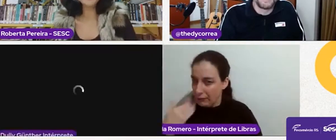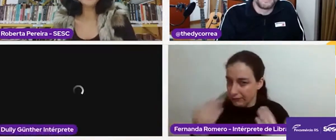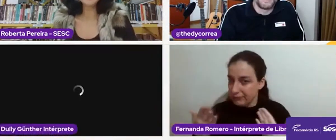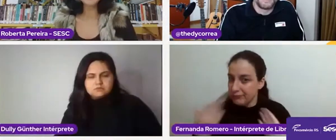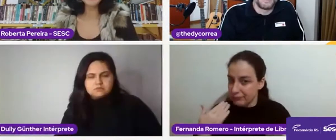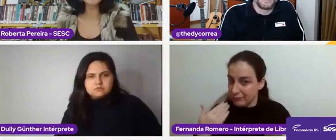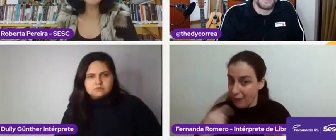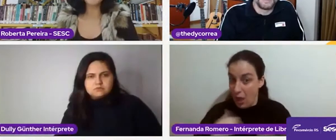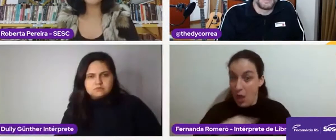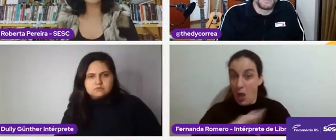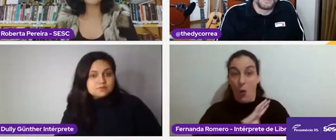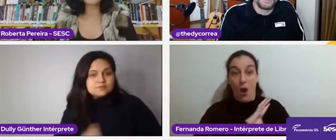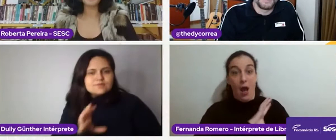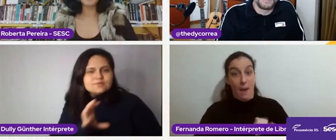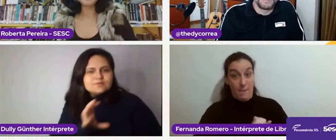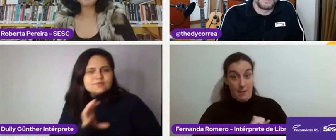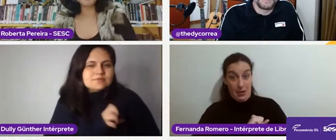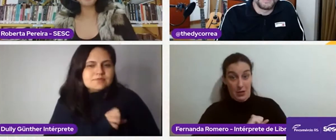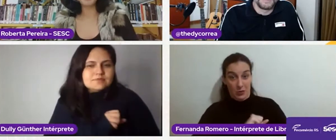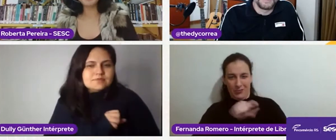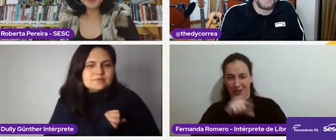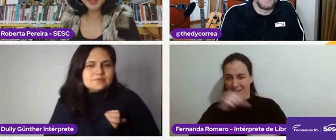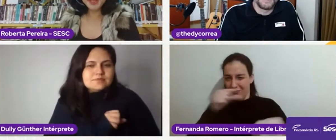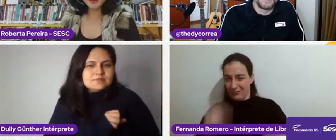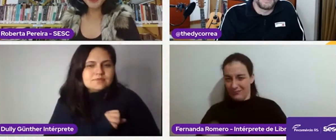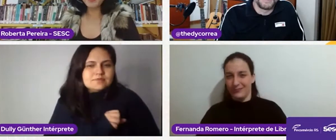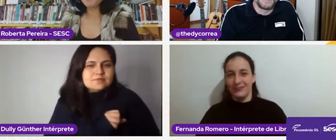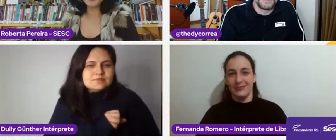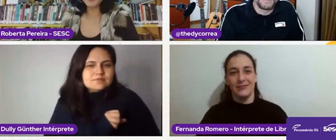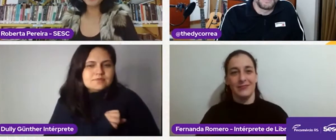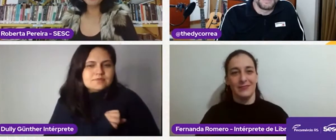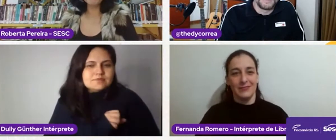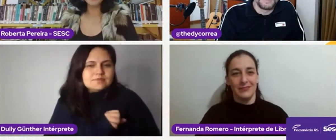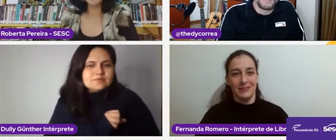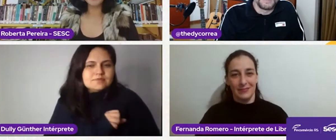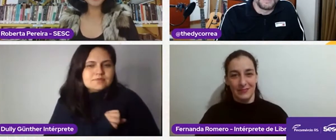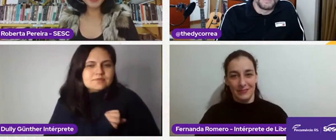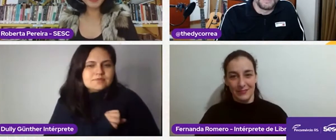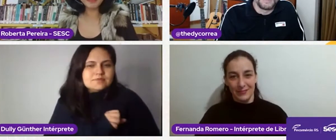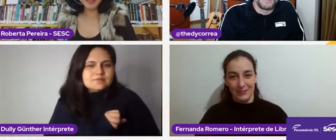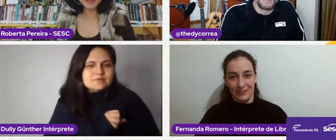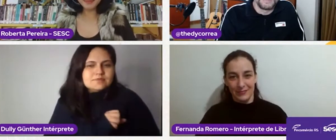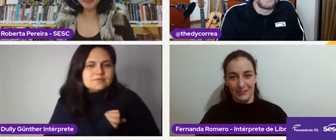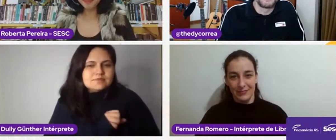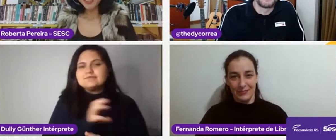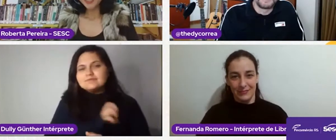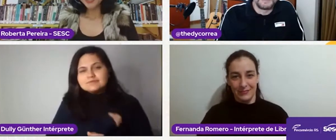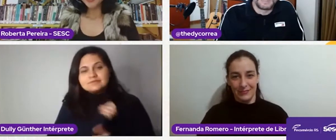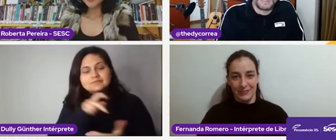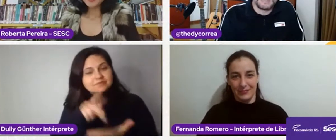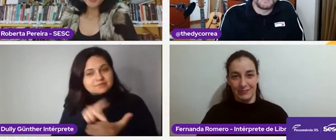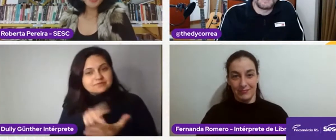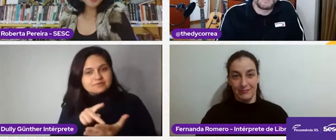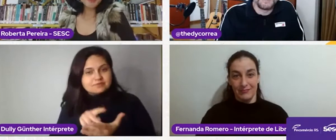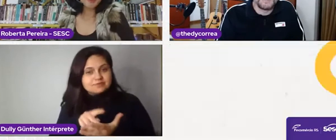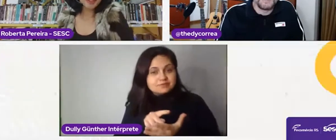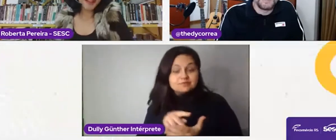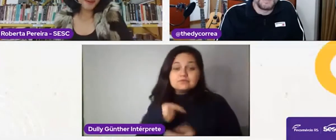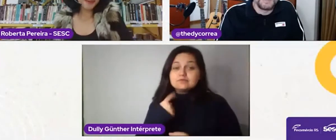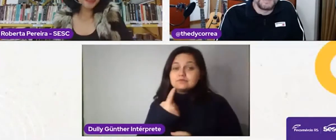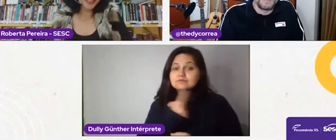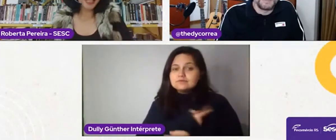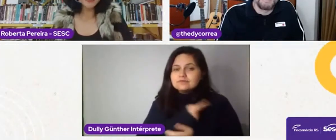eu tô adorando essa estreia desse projeto contigo, realmente tô adorando mesmo. Obrigado. E a gente está indo